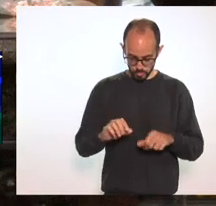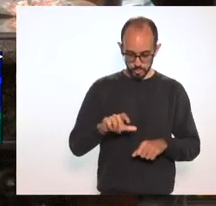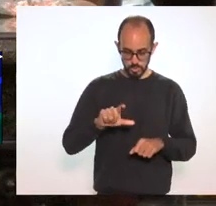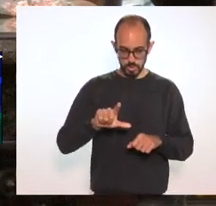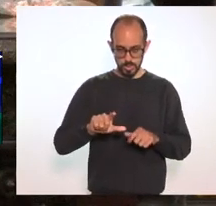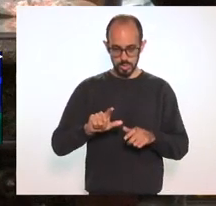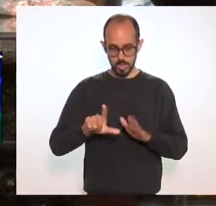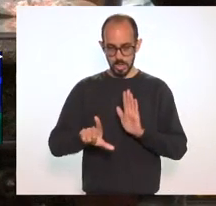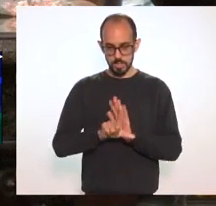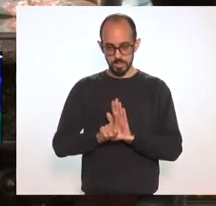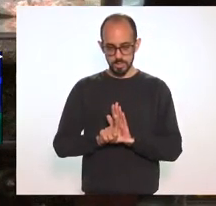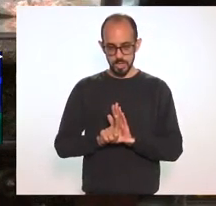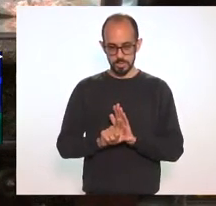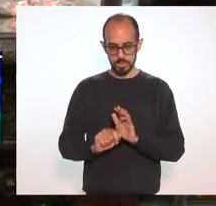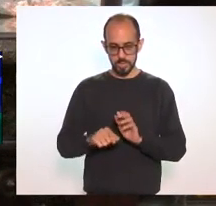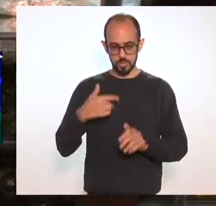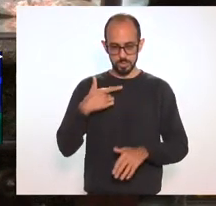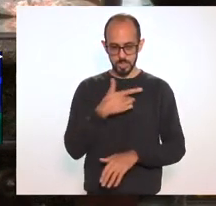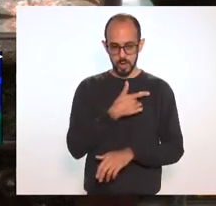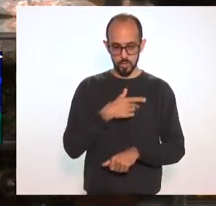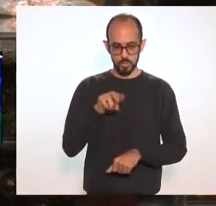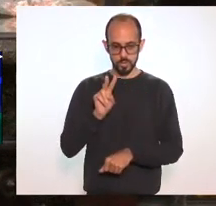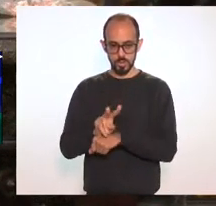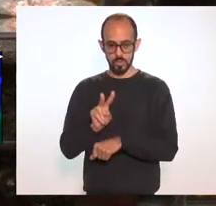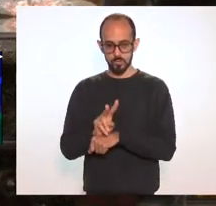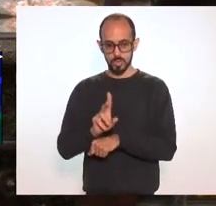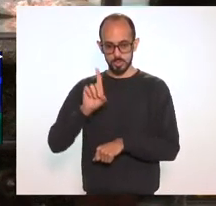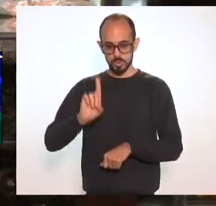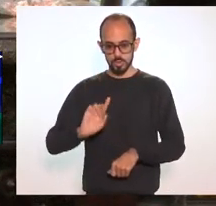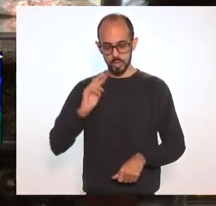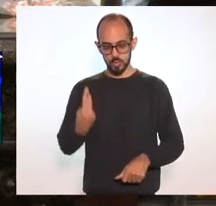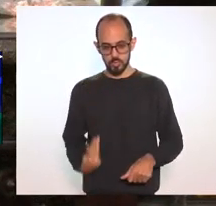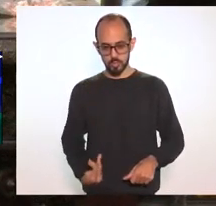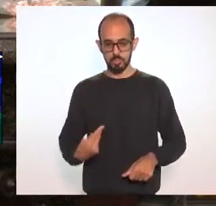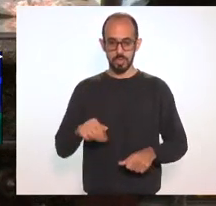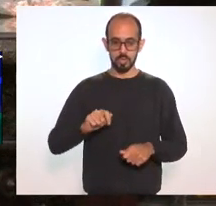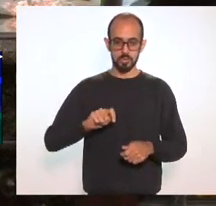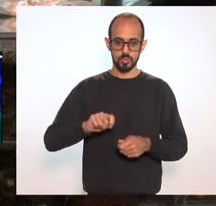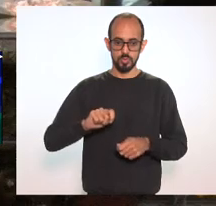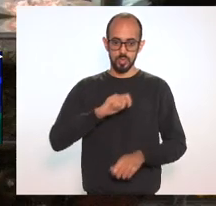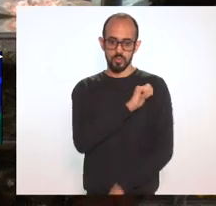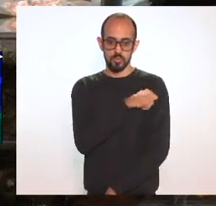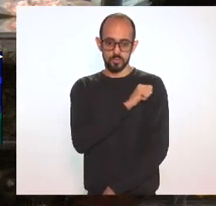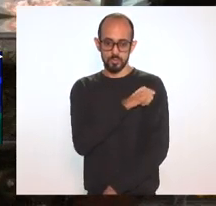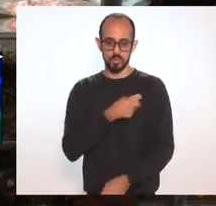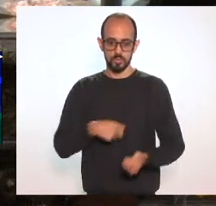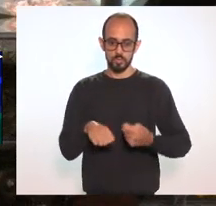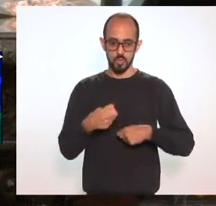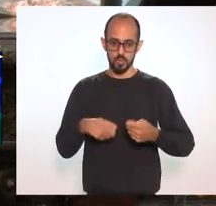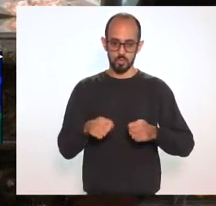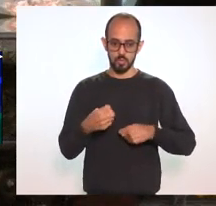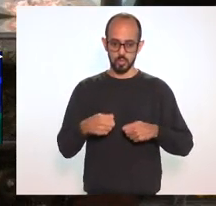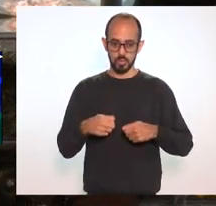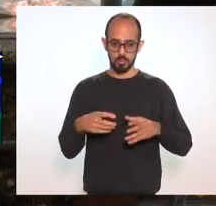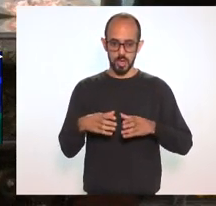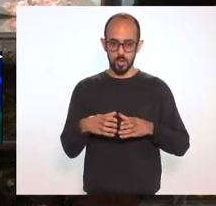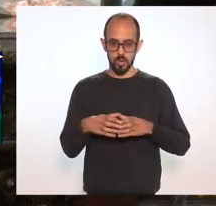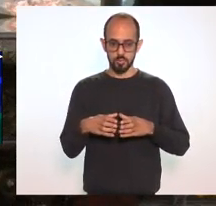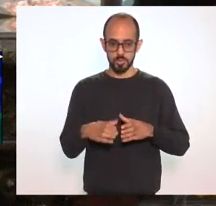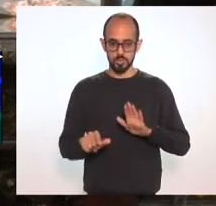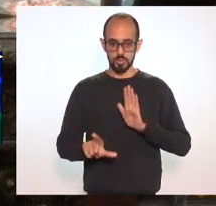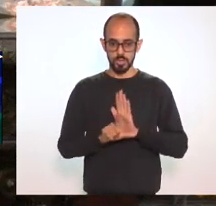complementar e códigos, de saúde, defesa dos direitos humanos e cidadania, de orçamento, finanças, fiscalização financeira e controle. Pela comissão de